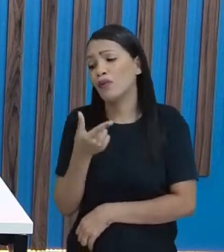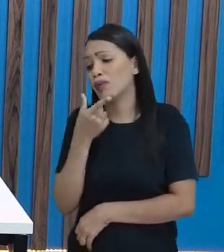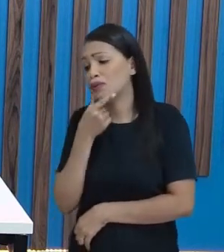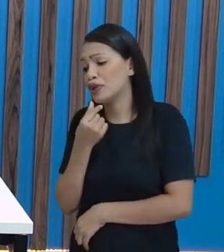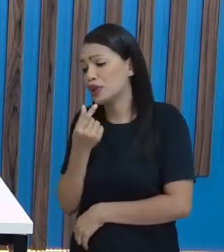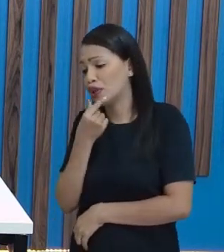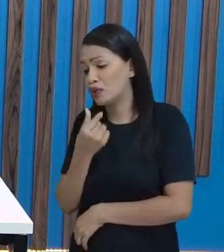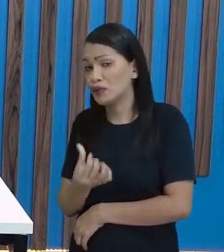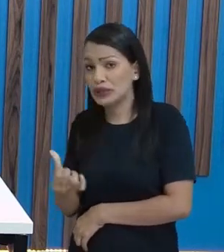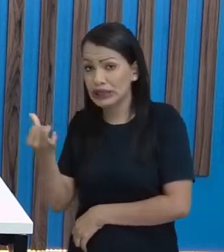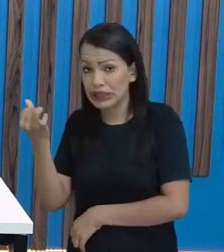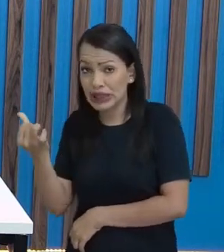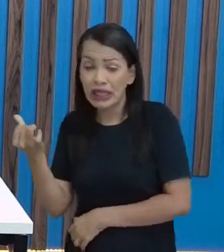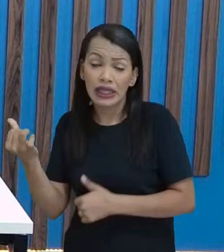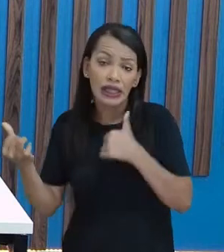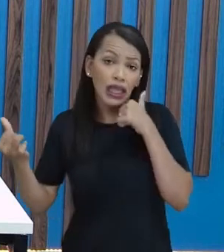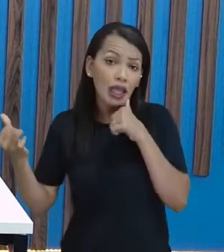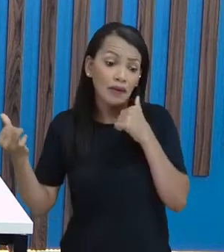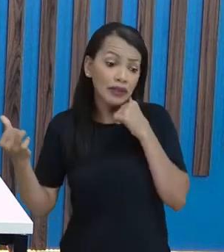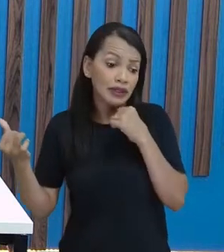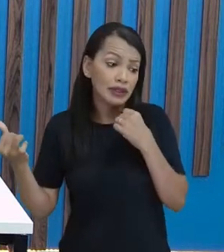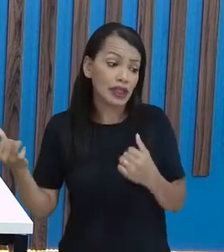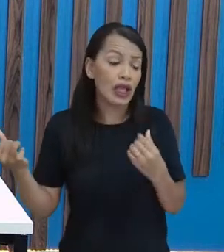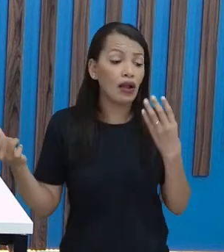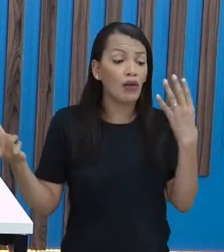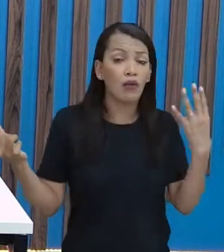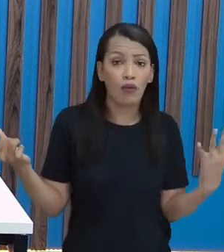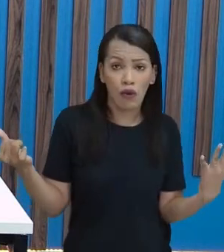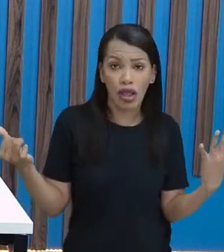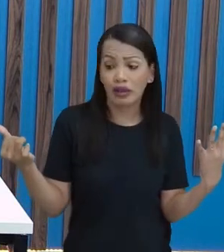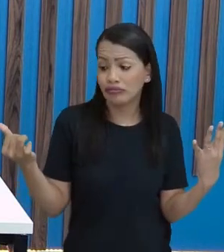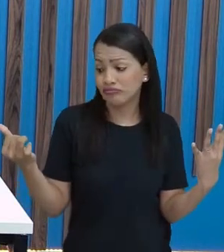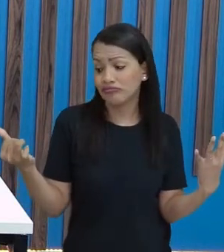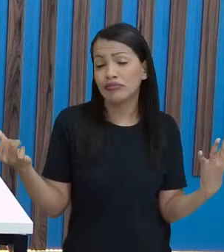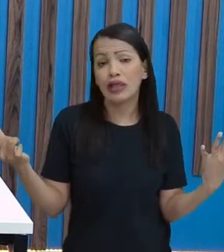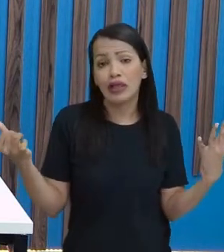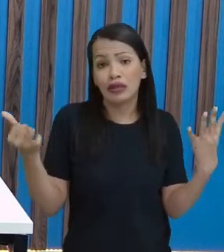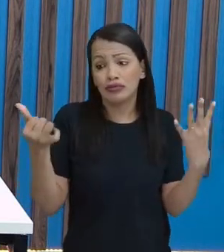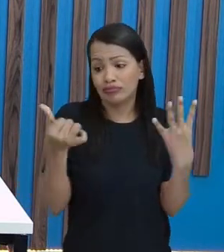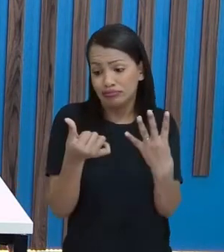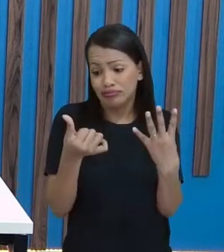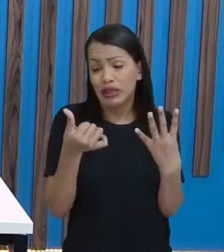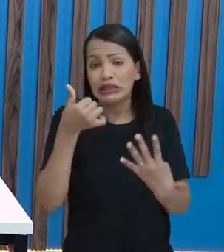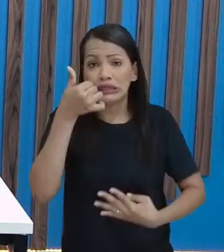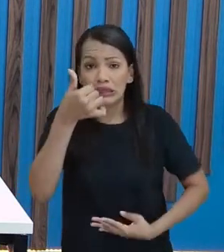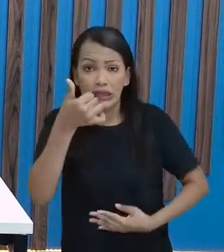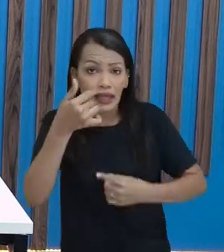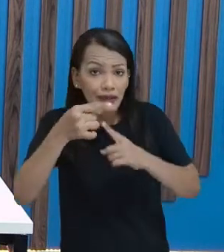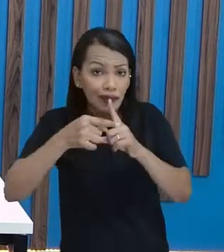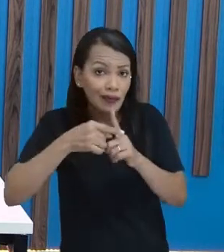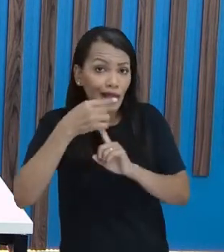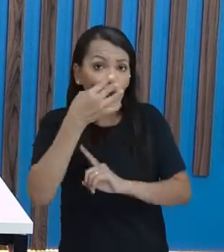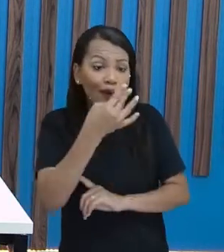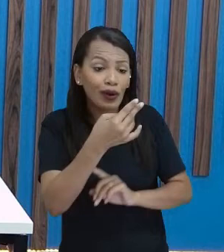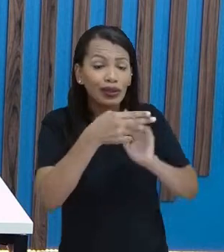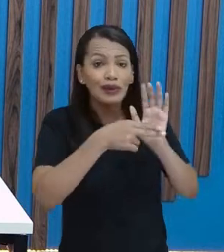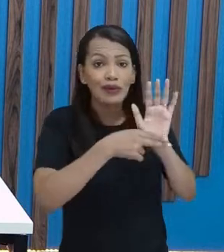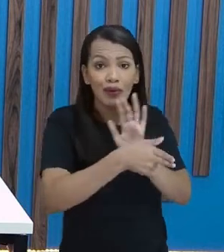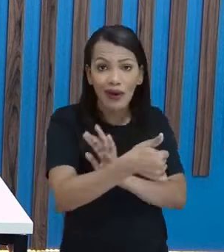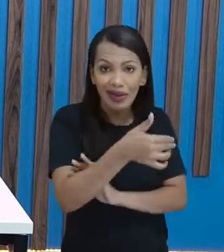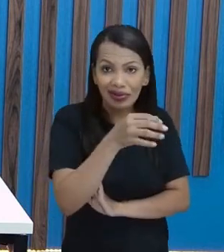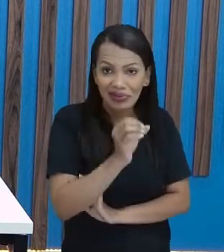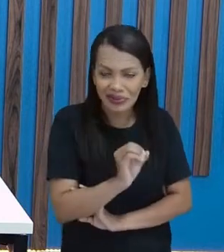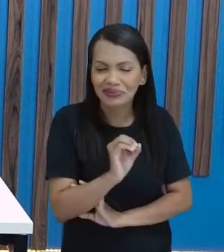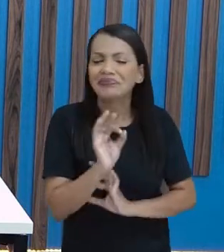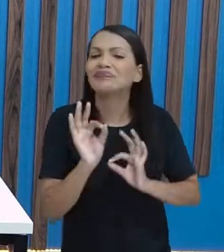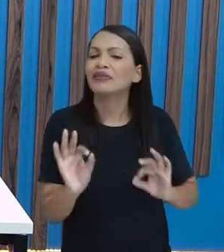6. E como é um problema com a ideia de juntar, a gente tem que juntar as duas quantidades, que dá o total de 10, tá certo? Aí agora